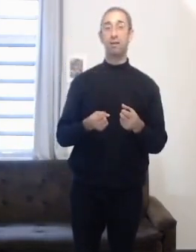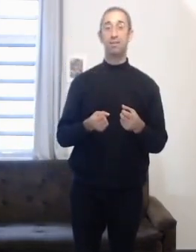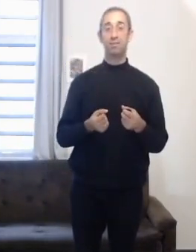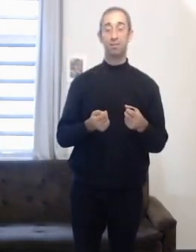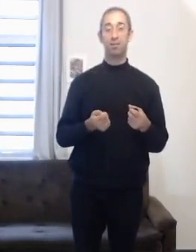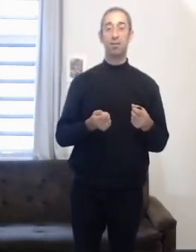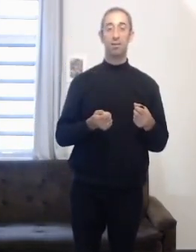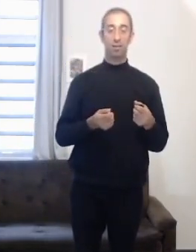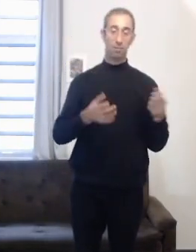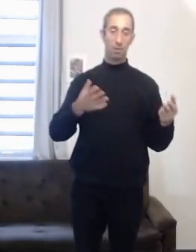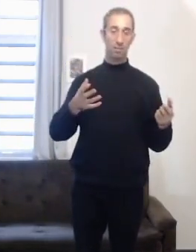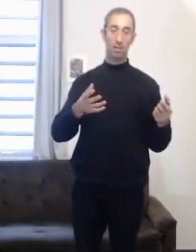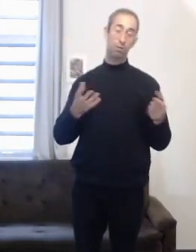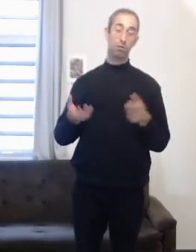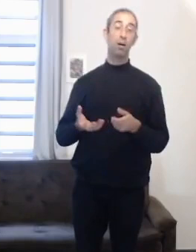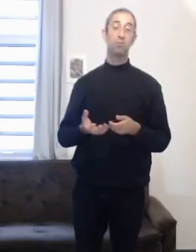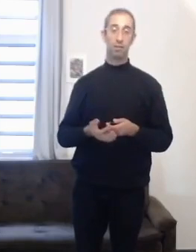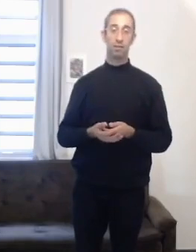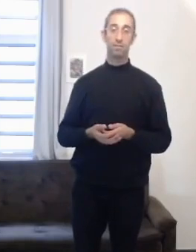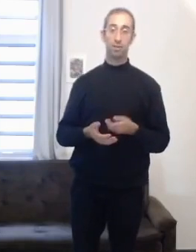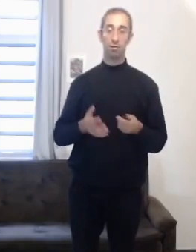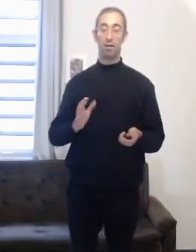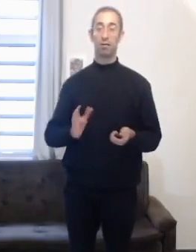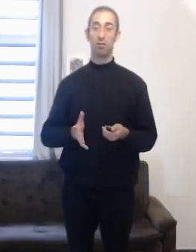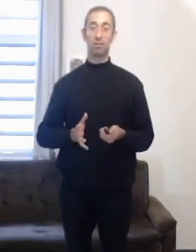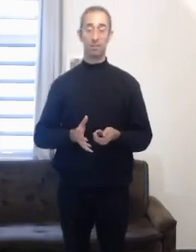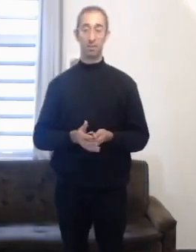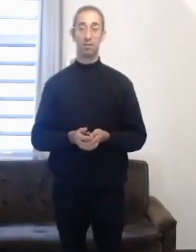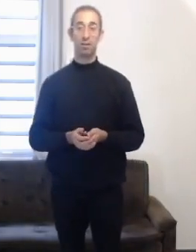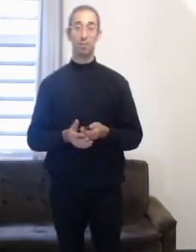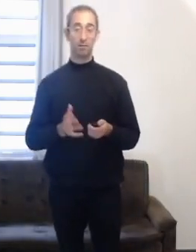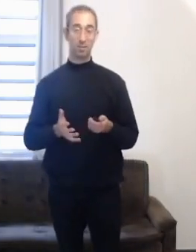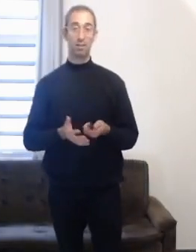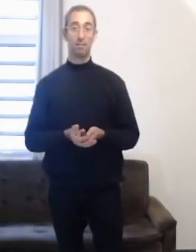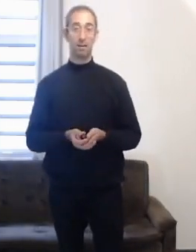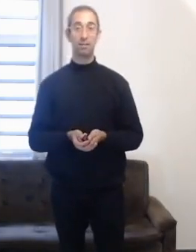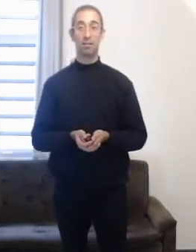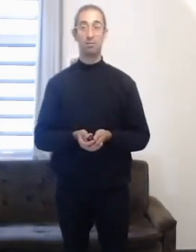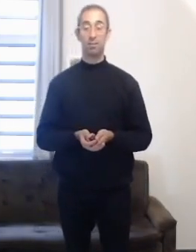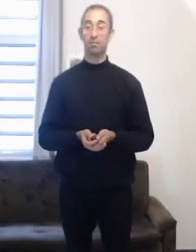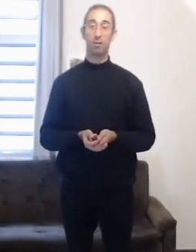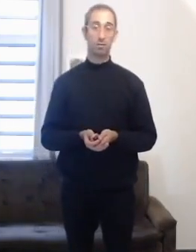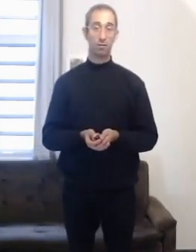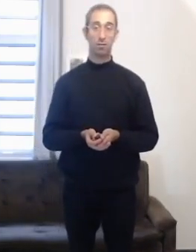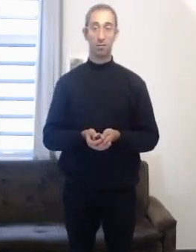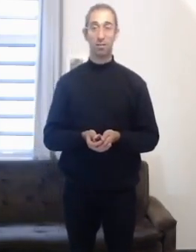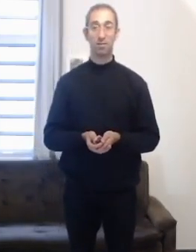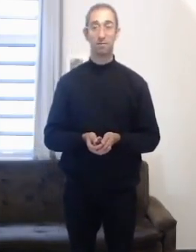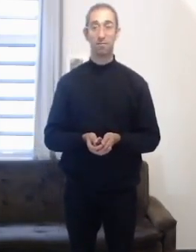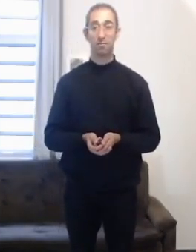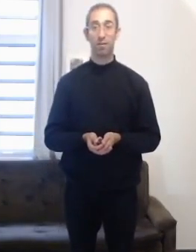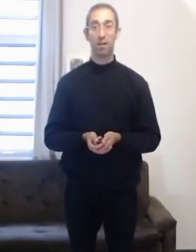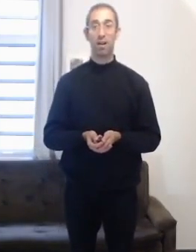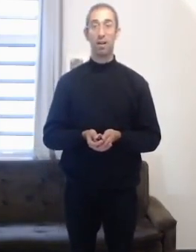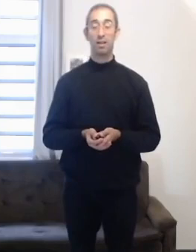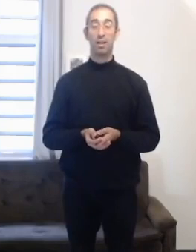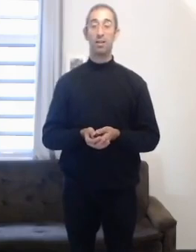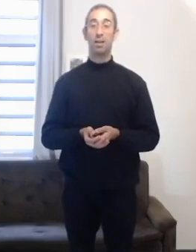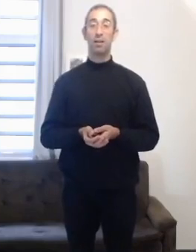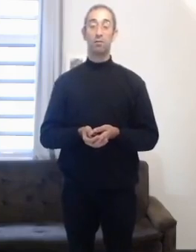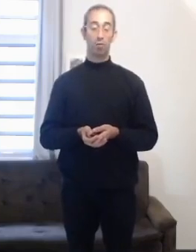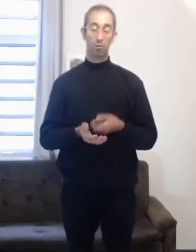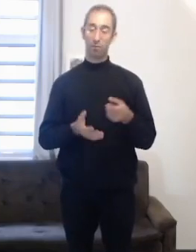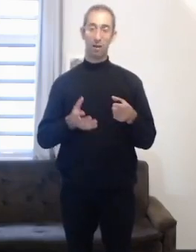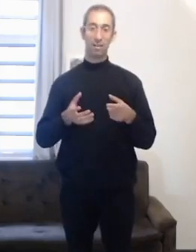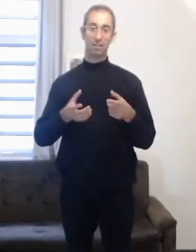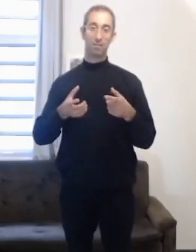a nossa consequência, né? Por exemplo, ou não, né? Então é coisa para vocês irem pensando nas hipóteses de vocês. E